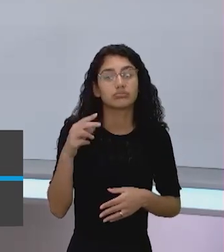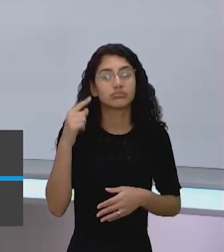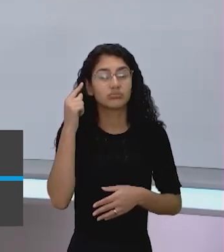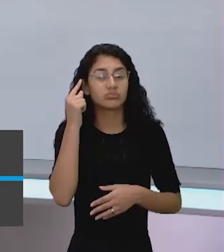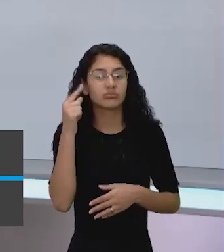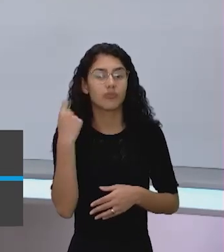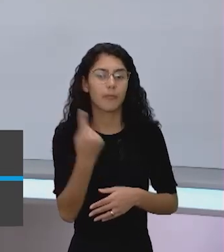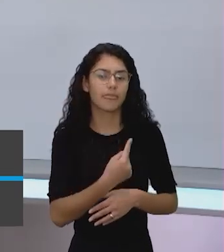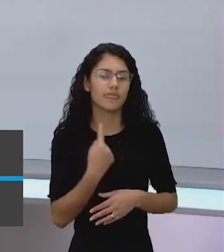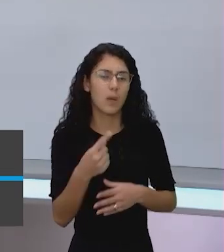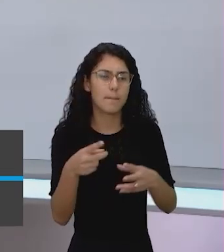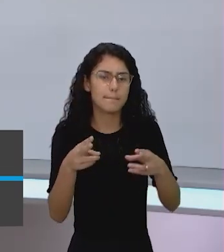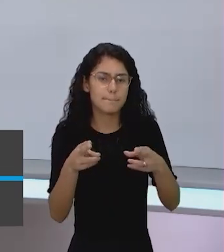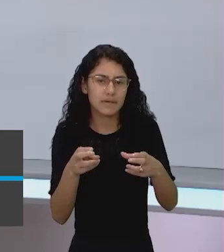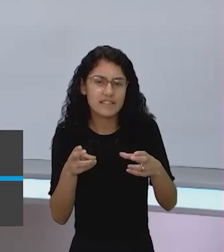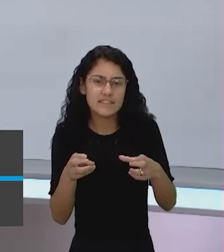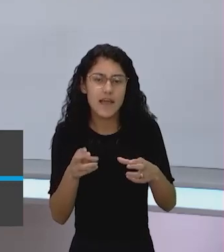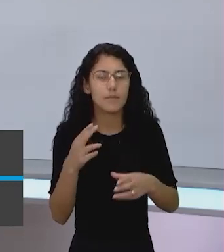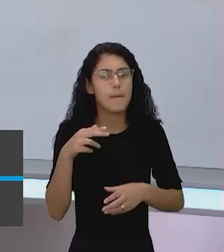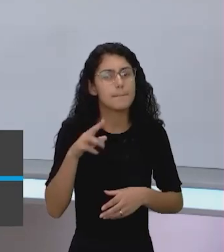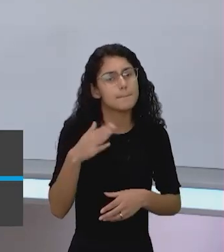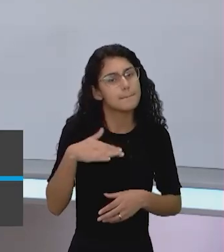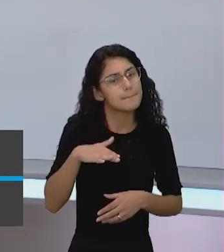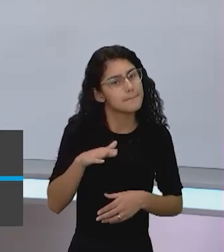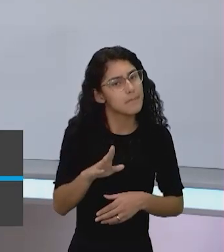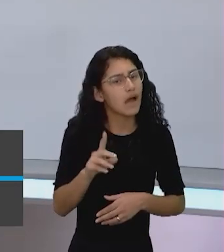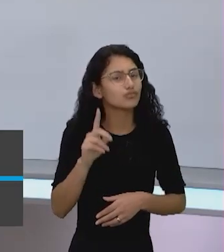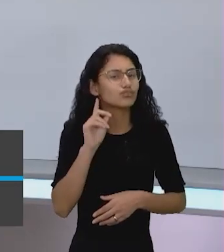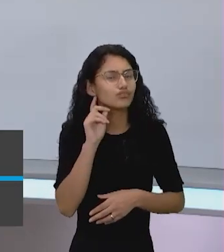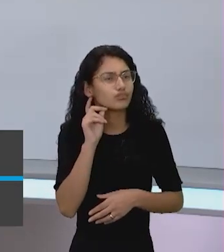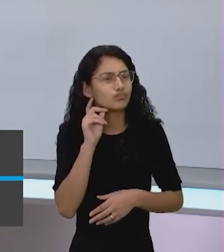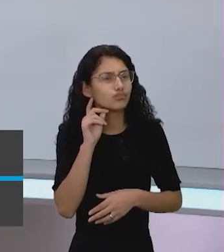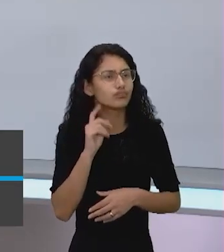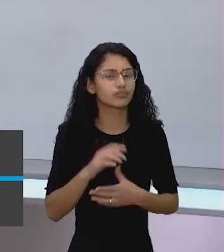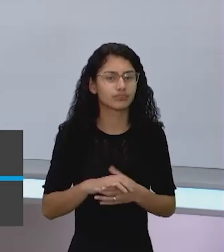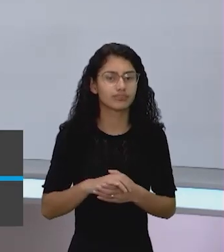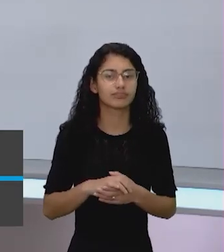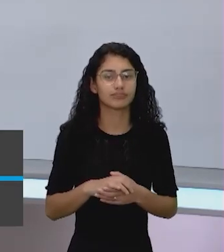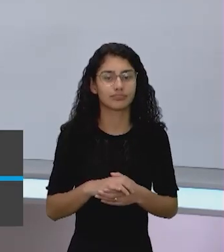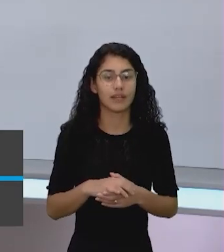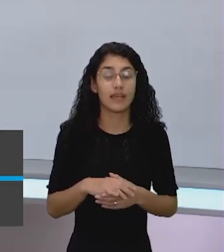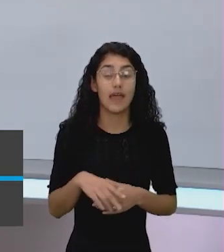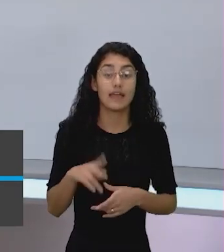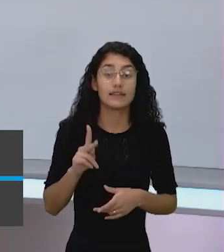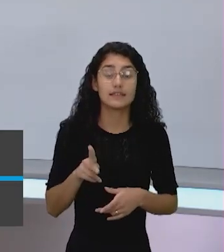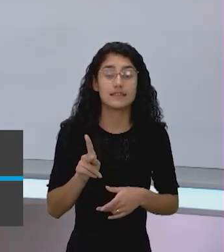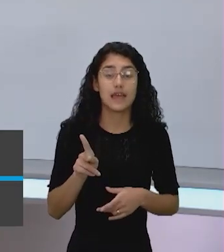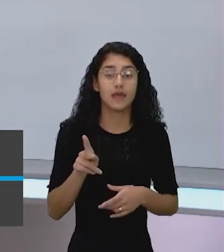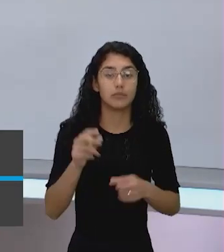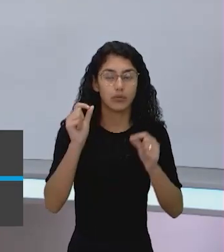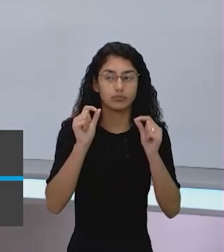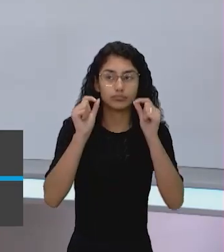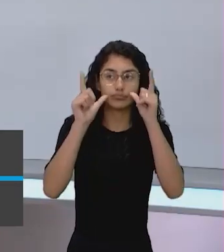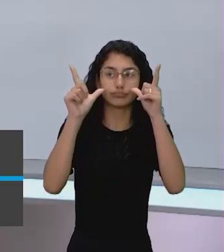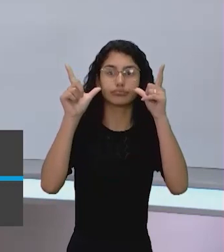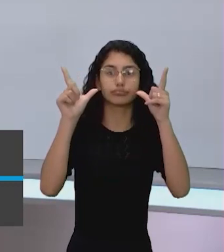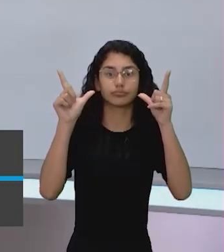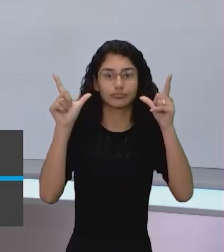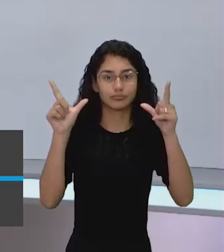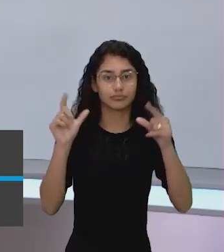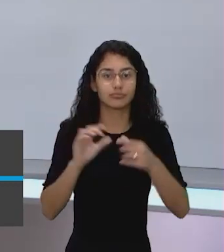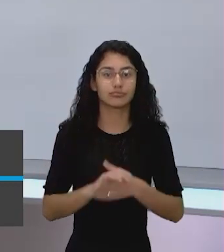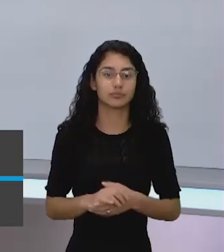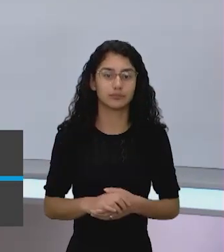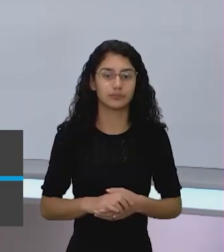ele introduz ali uma pulguinha atrás da orelha, ele introduz assim um despertar, a gente às vezes